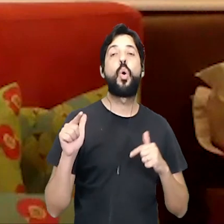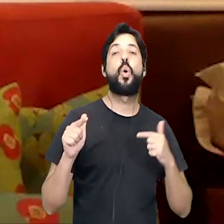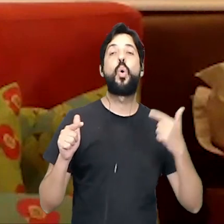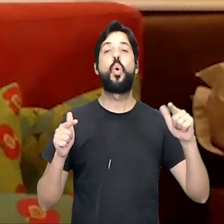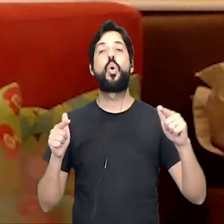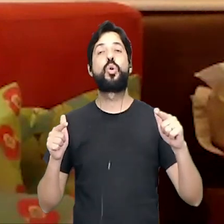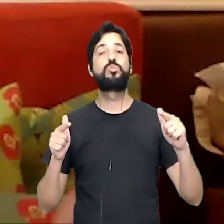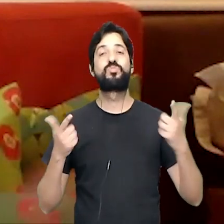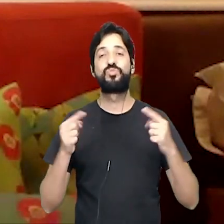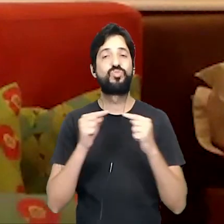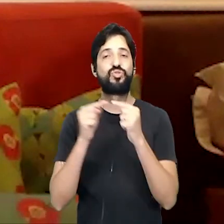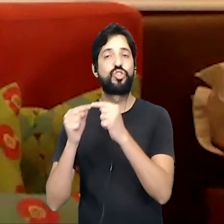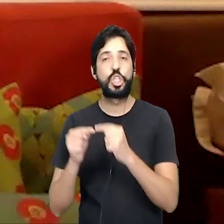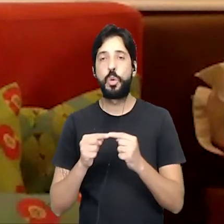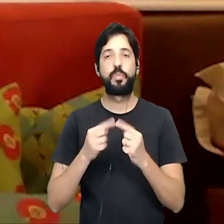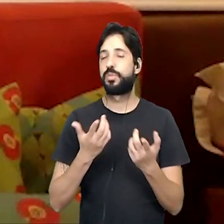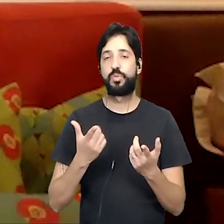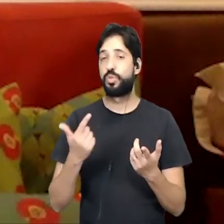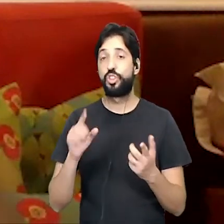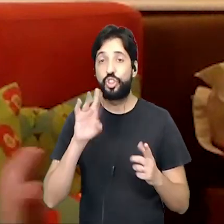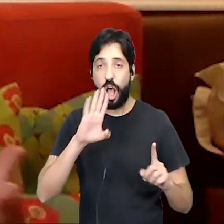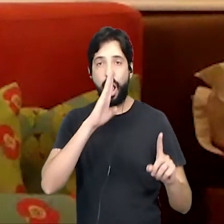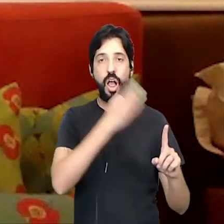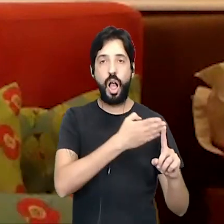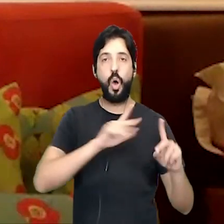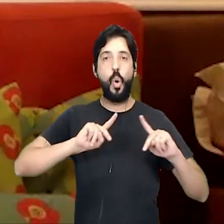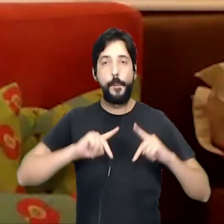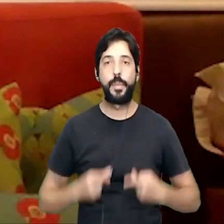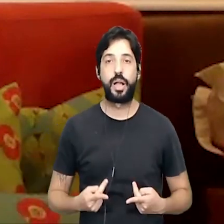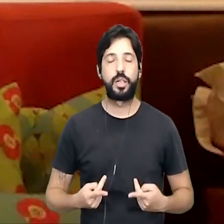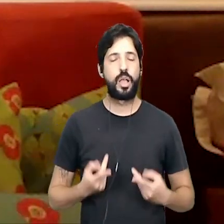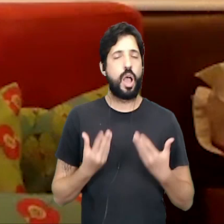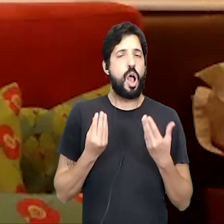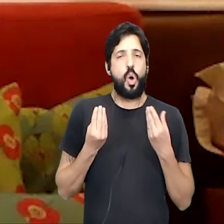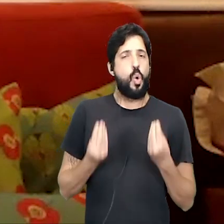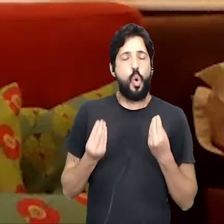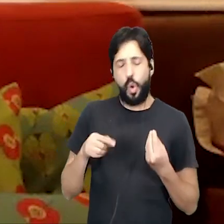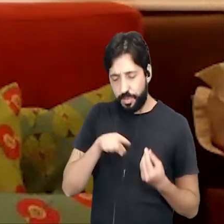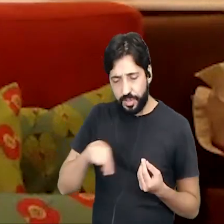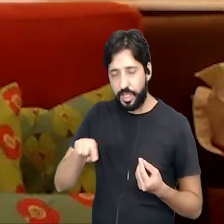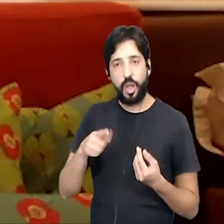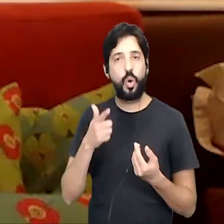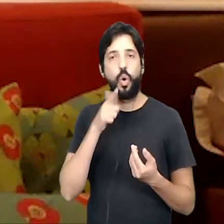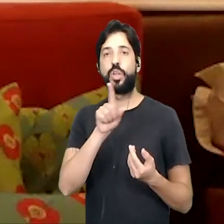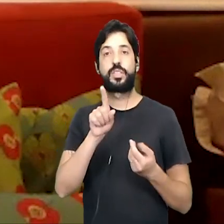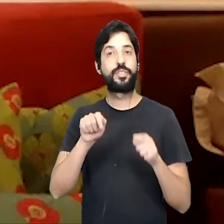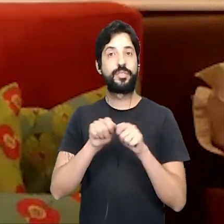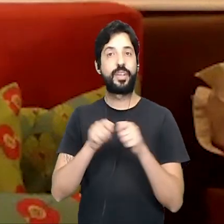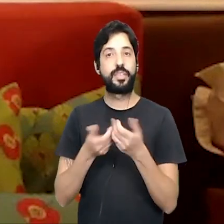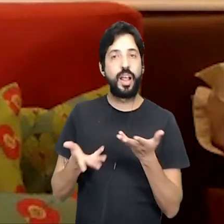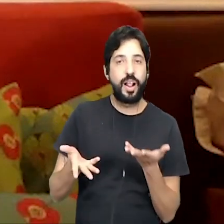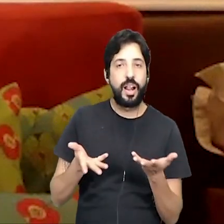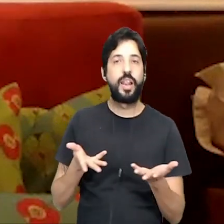contagiando, contaminando outros tipos, né? Então, como é que vocês deram conta, né,